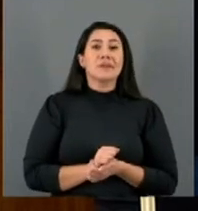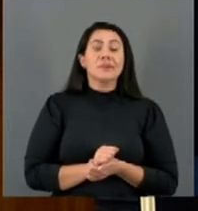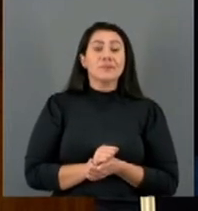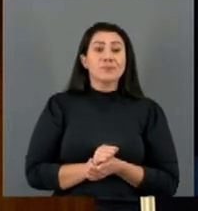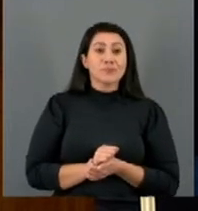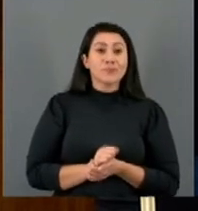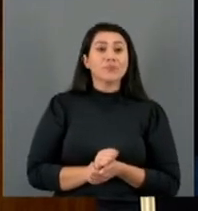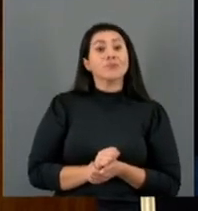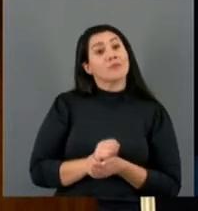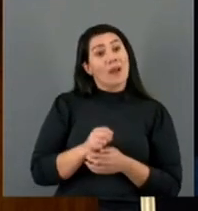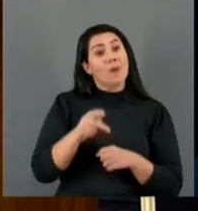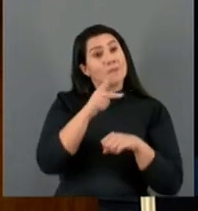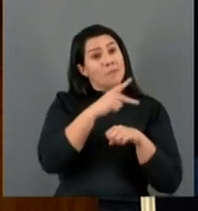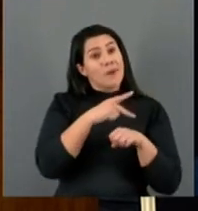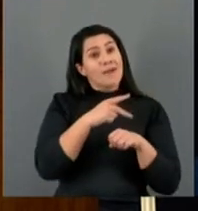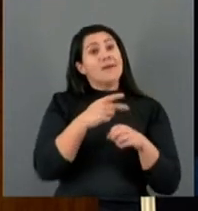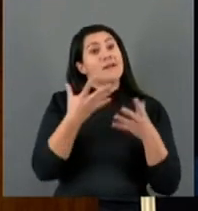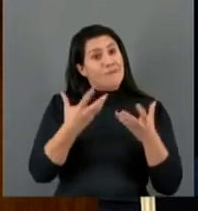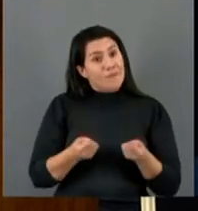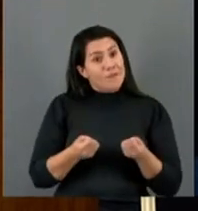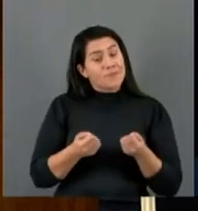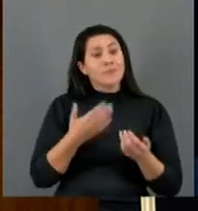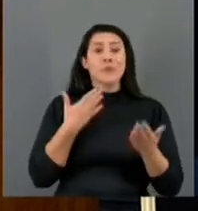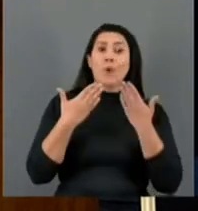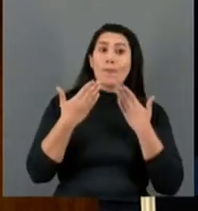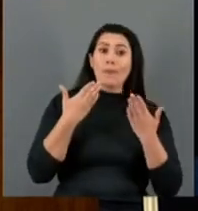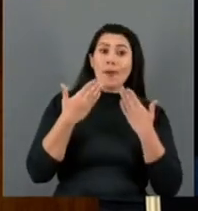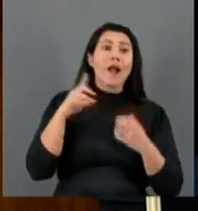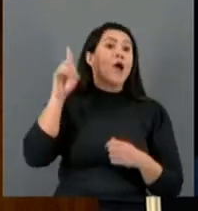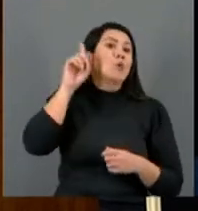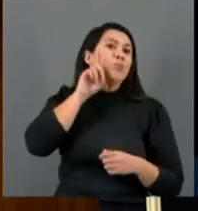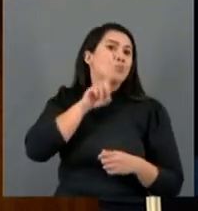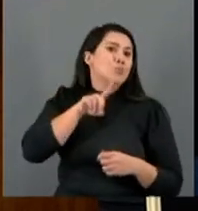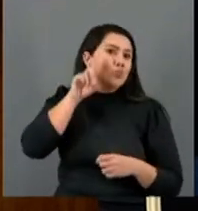os Estados Unidos da América. Então,